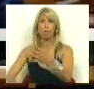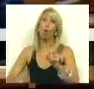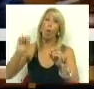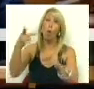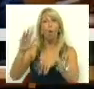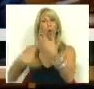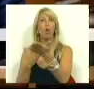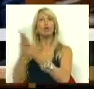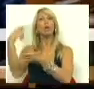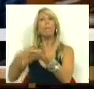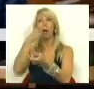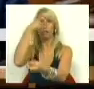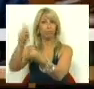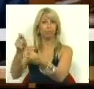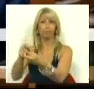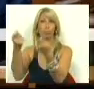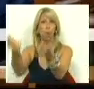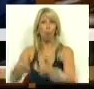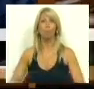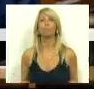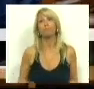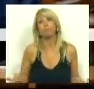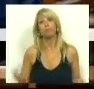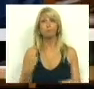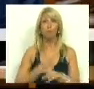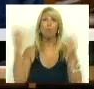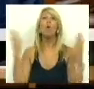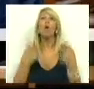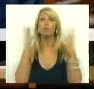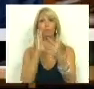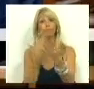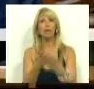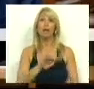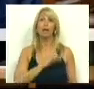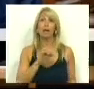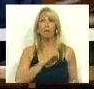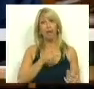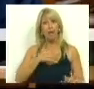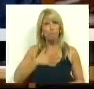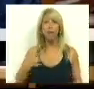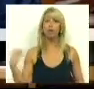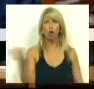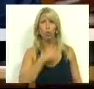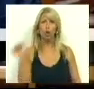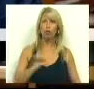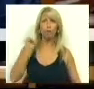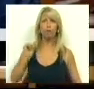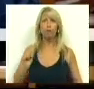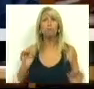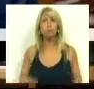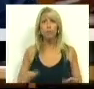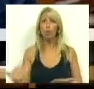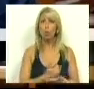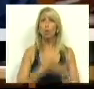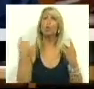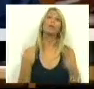pagar muito pouco. É, afinal, o mesmo orçamento que privatiza as empresas que são de todos e que dão lucro e que até aqui